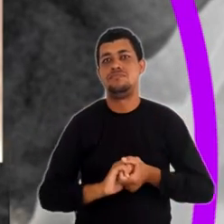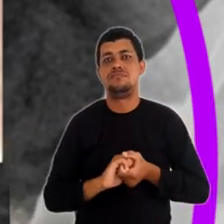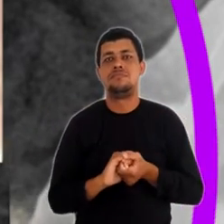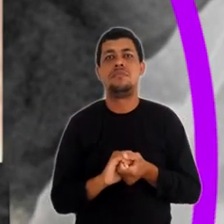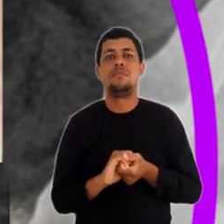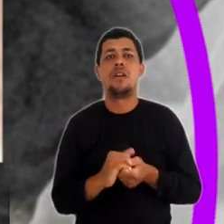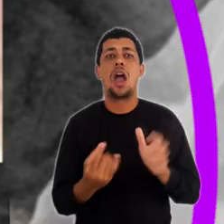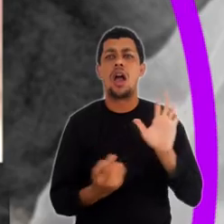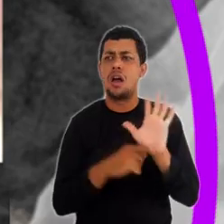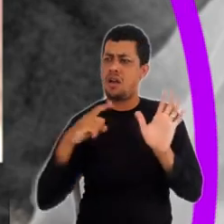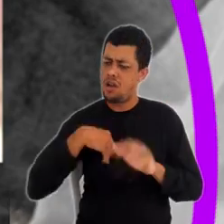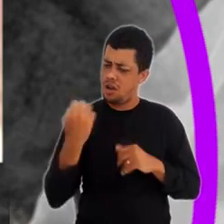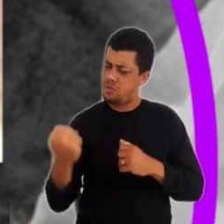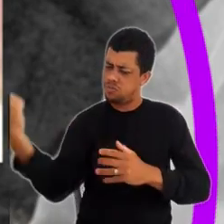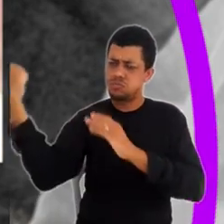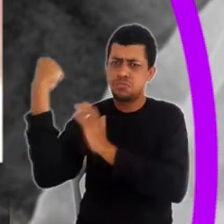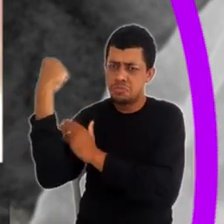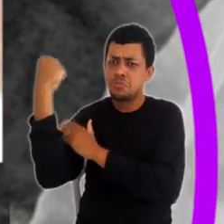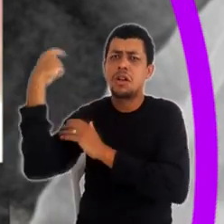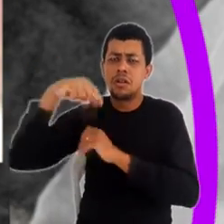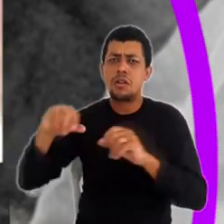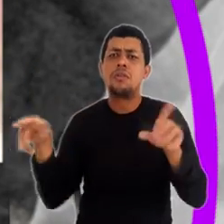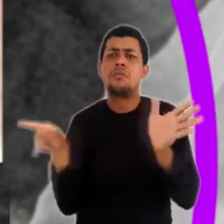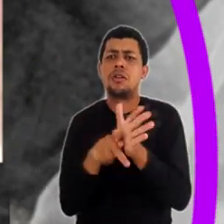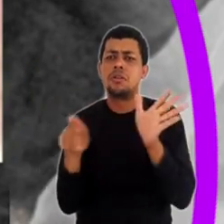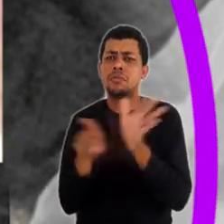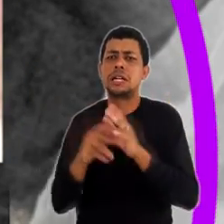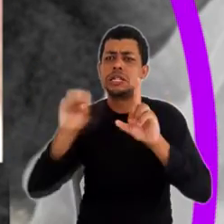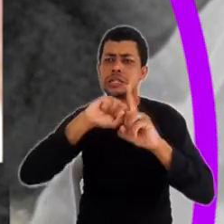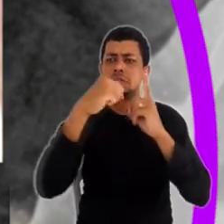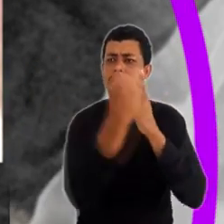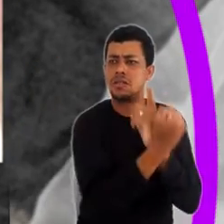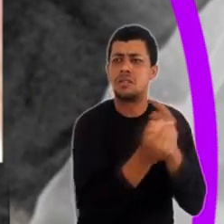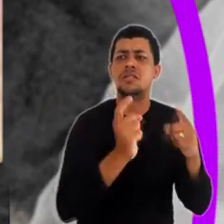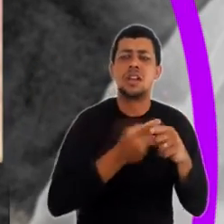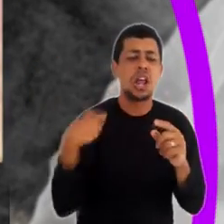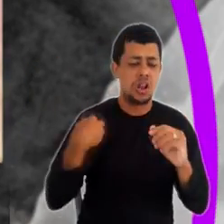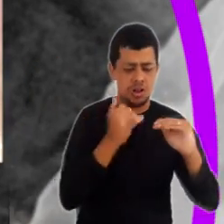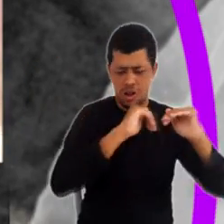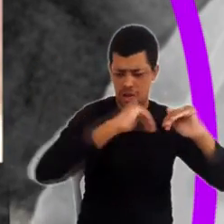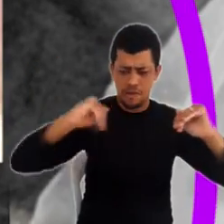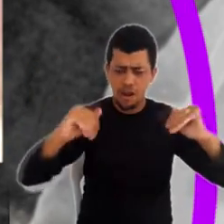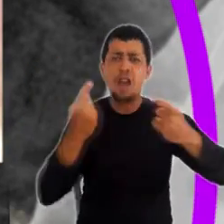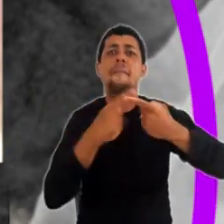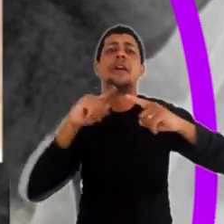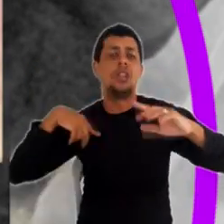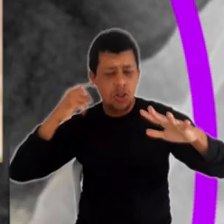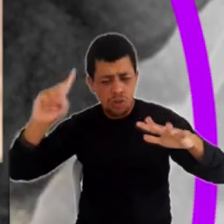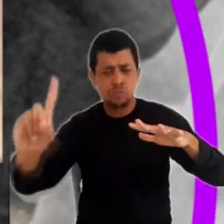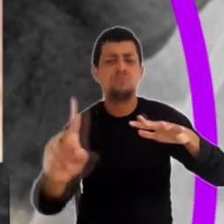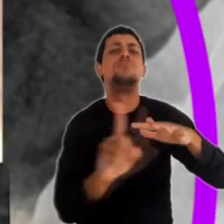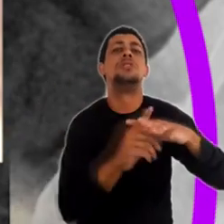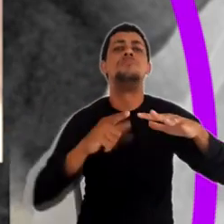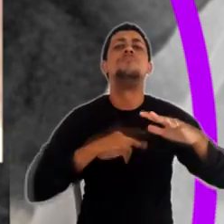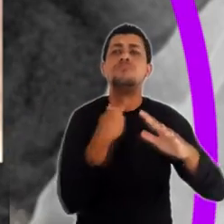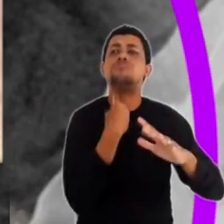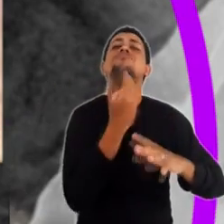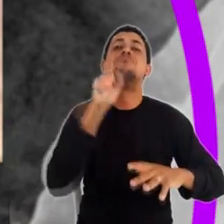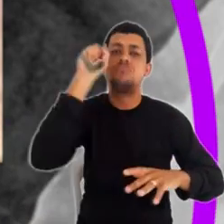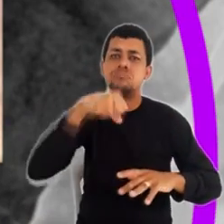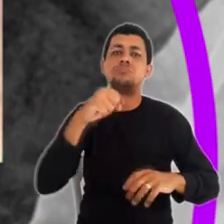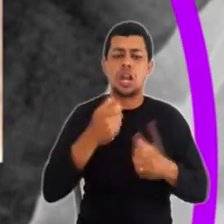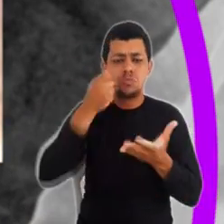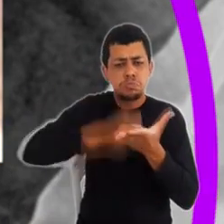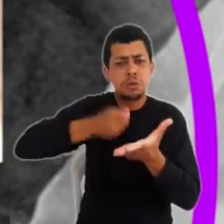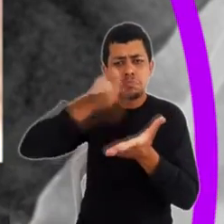e ressaltando o nosso poder para a sociedade, que por mais que a gente seja vista como à parte, a gente está presente, a gente tem voz, a gente está